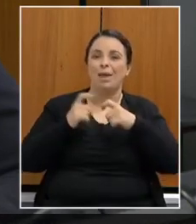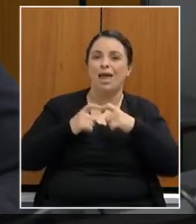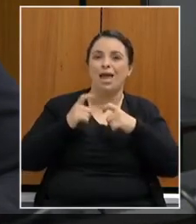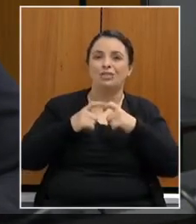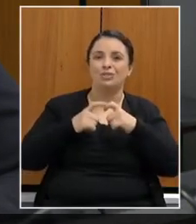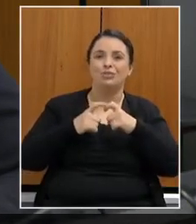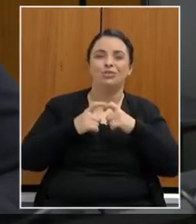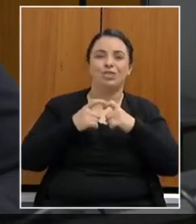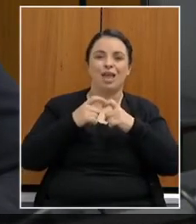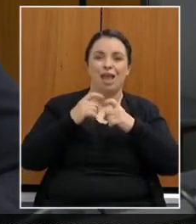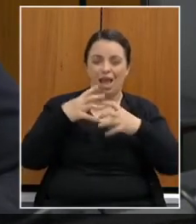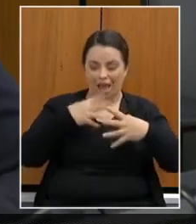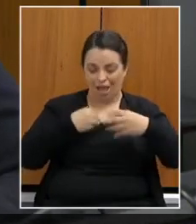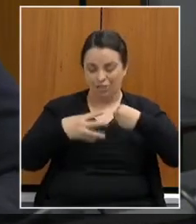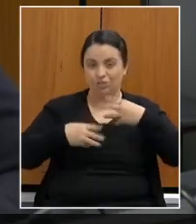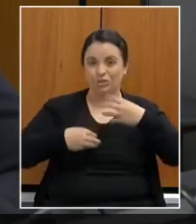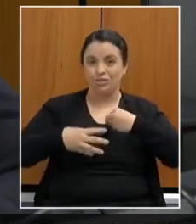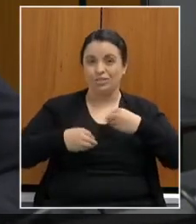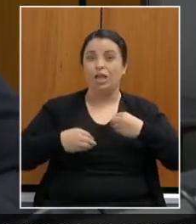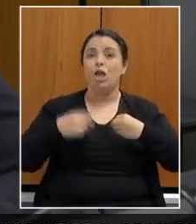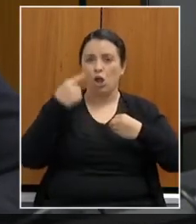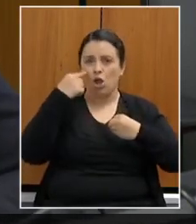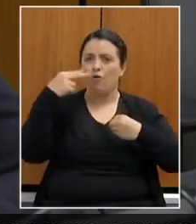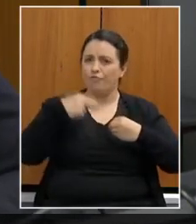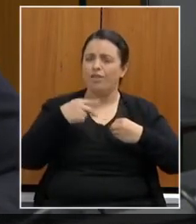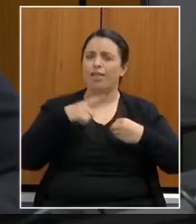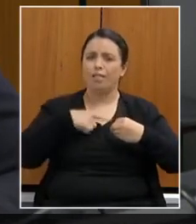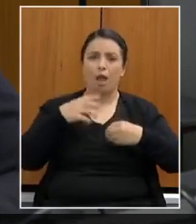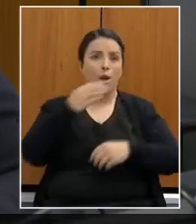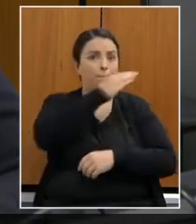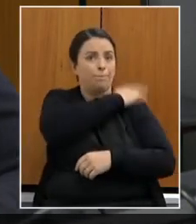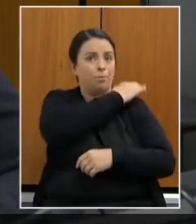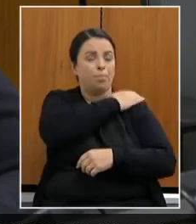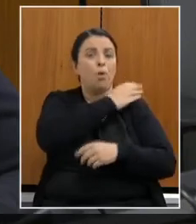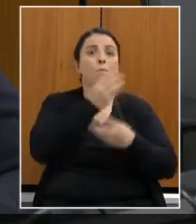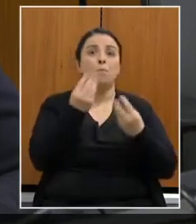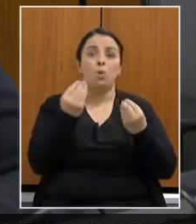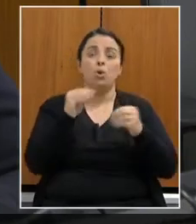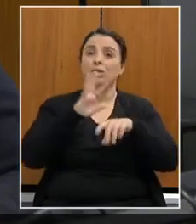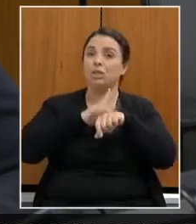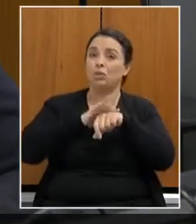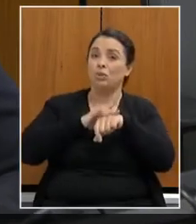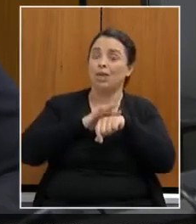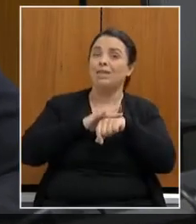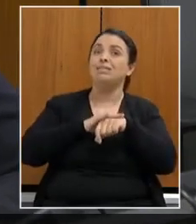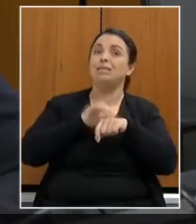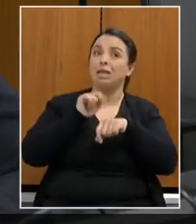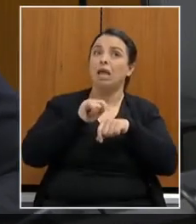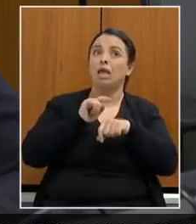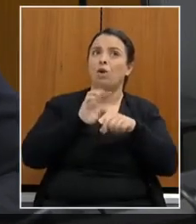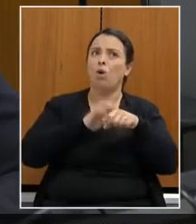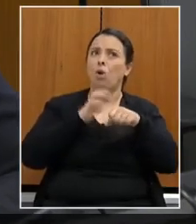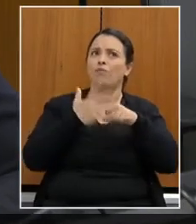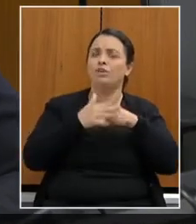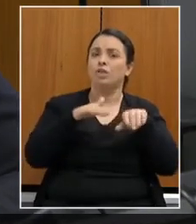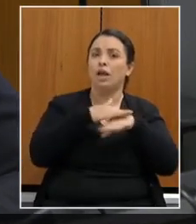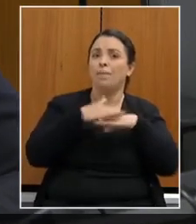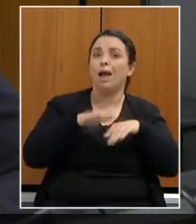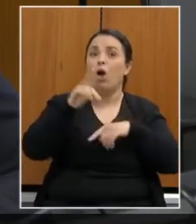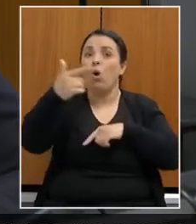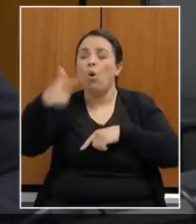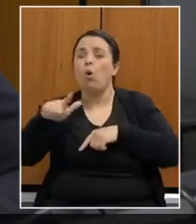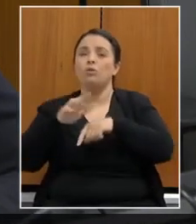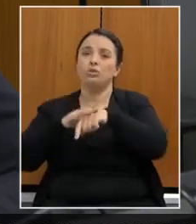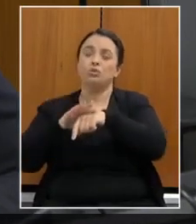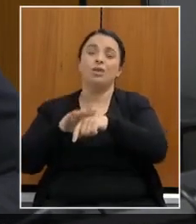vi muita fibrose pulmonar, muita doença pulmonar, que vai ser uma grande epidemia pós-Covid. Estamos discutindo, então, a